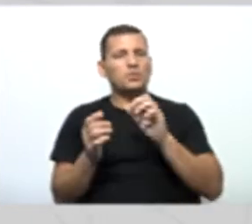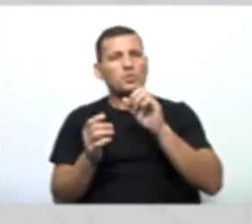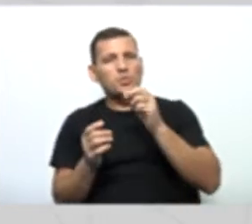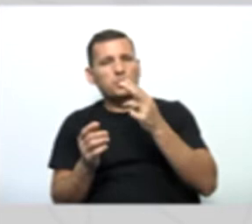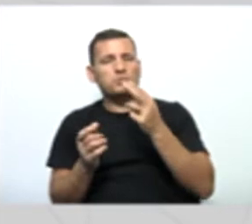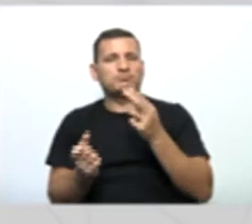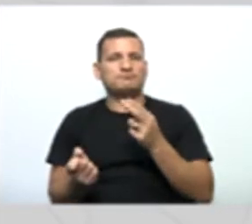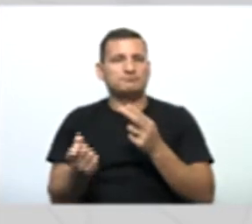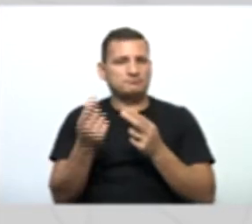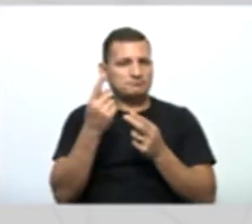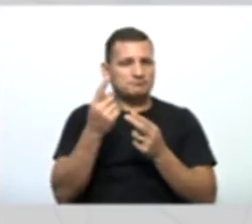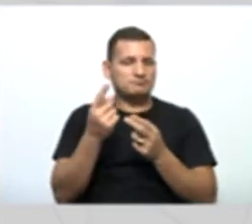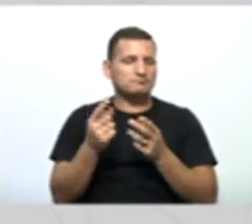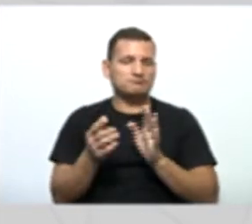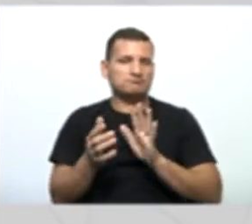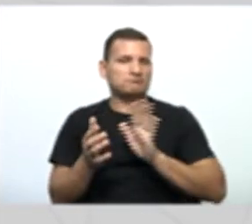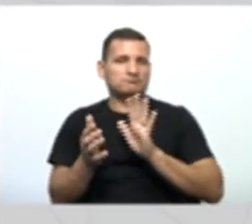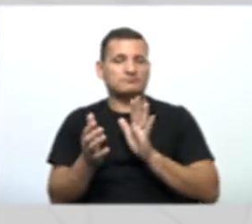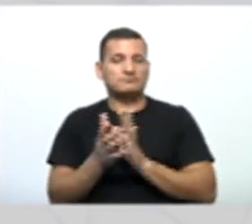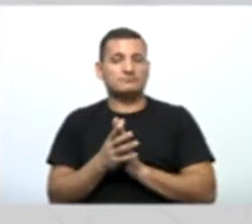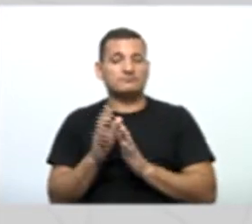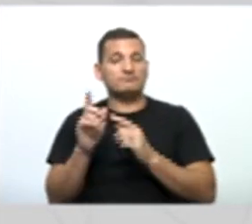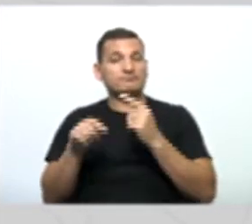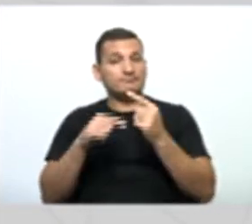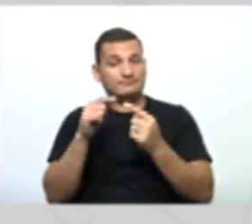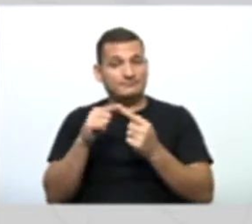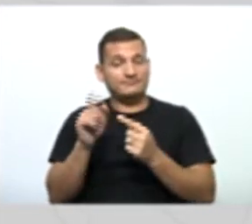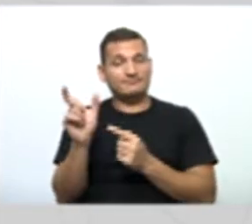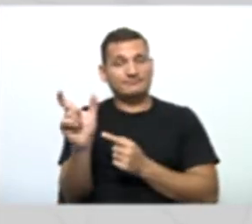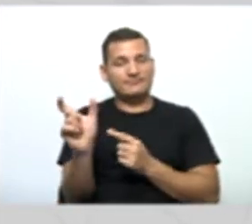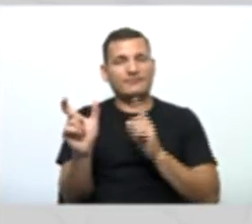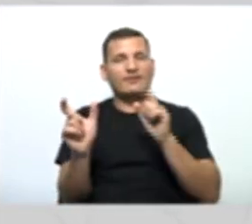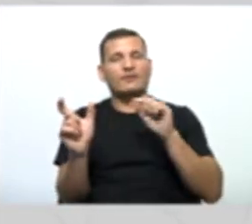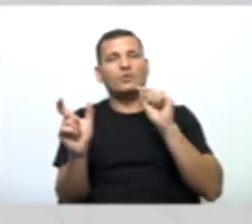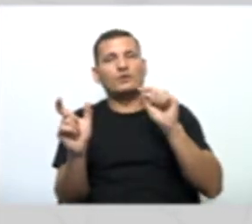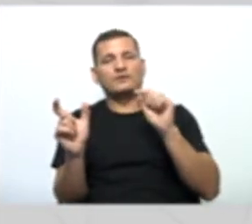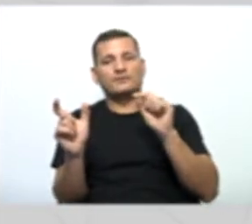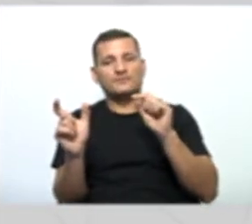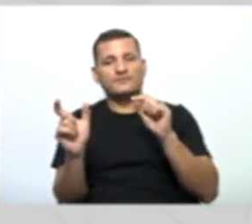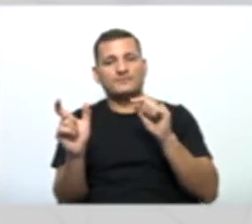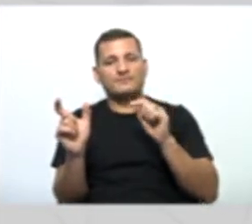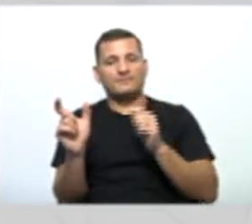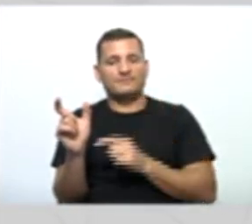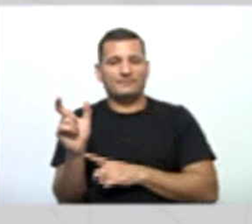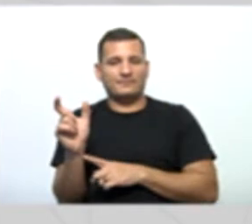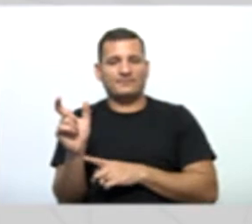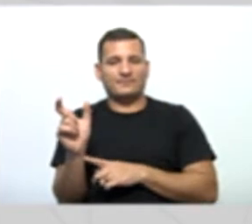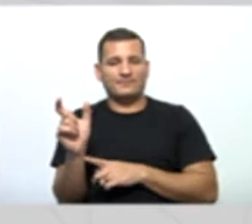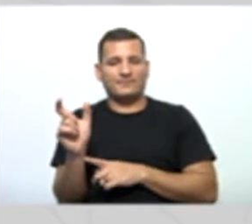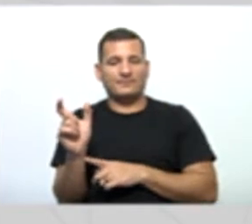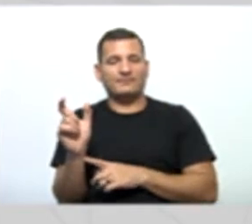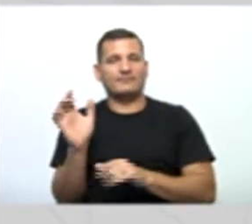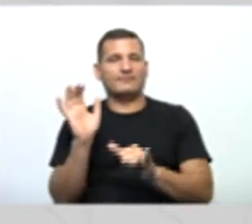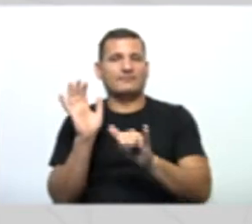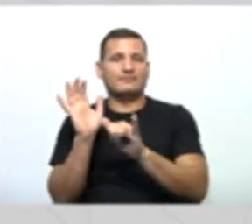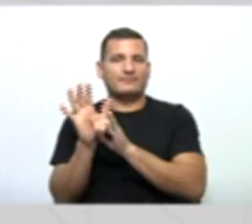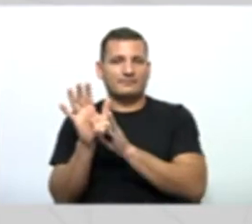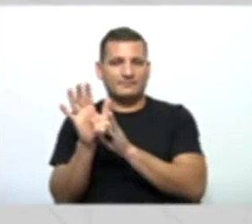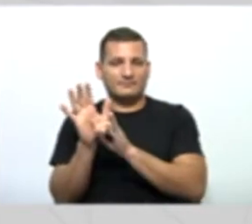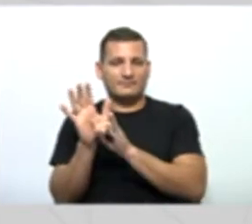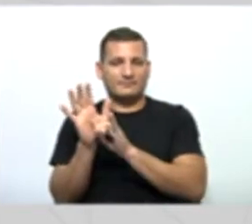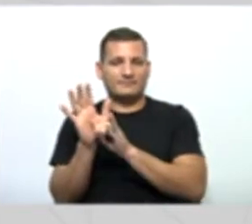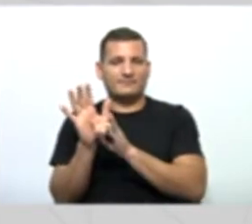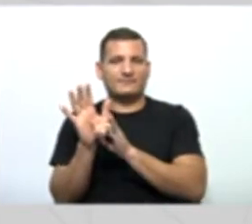estranho? Não. O objetivo aqui, ó, é o quê? Fazer com que a identidade,